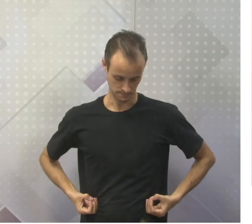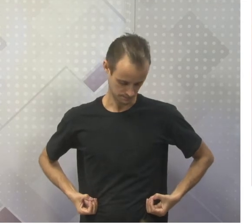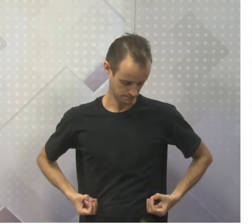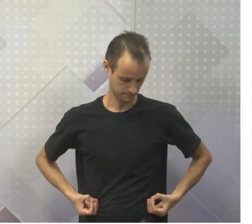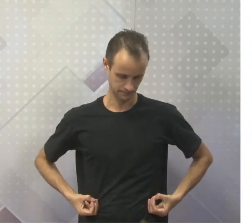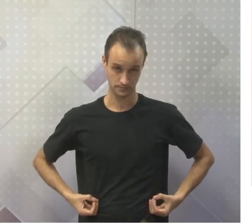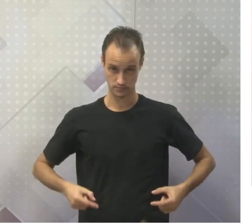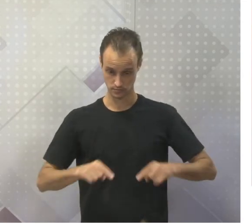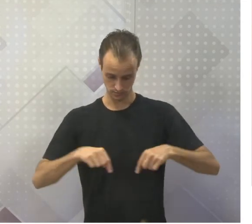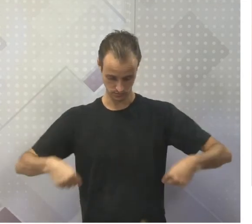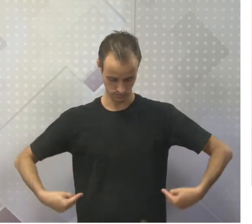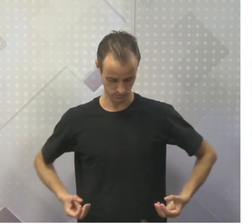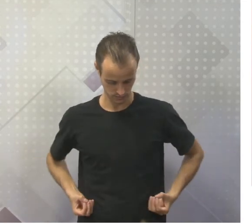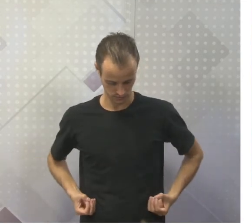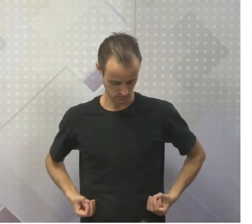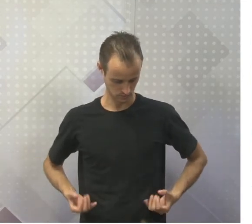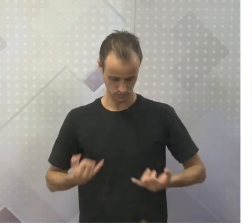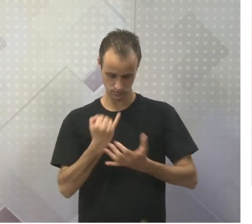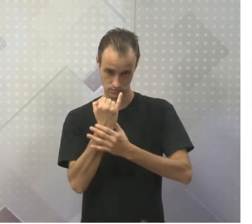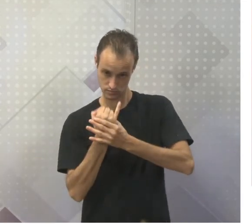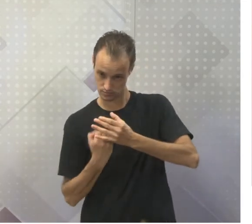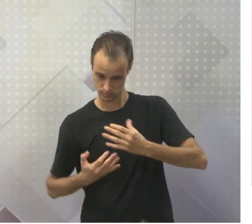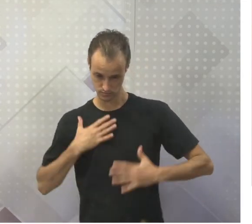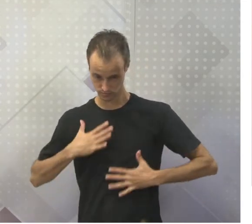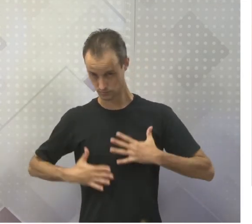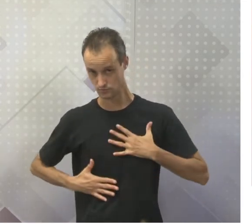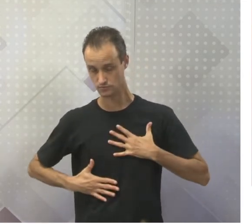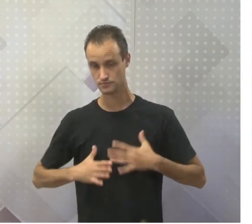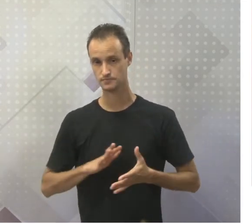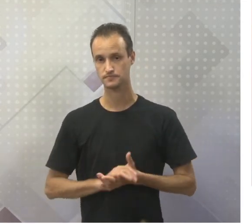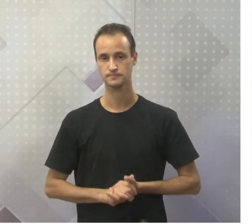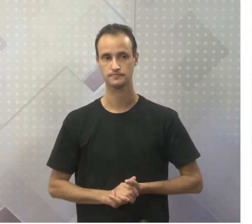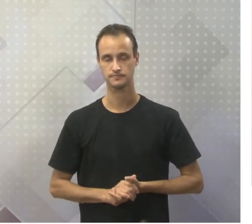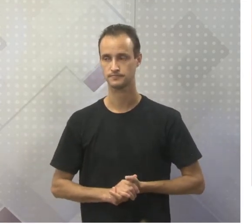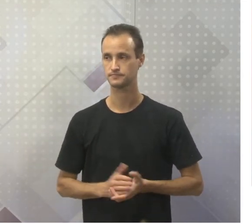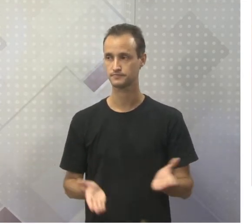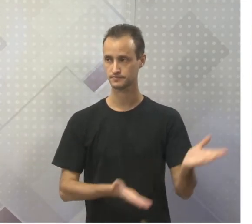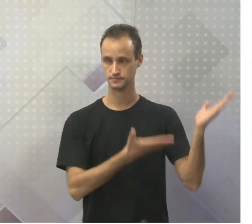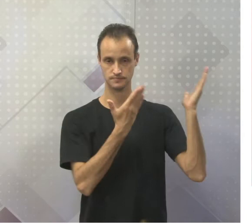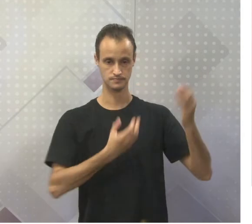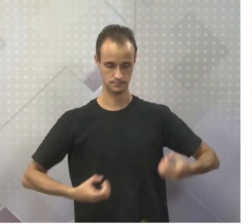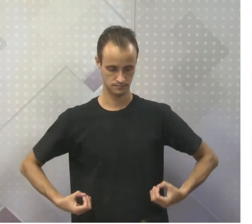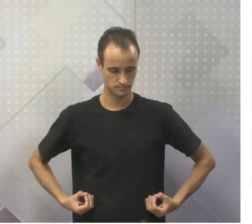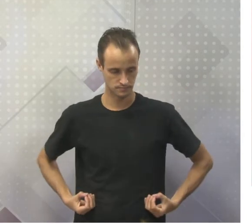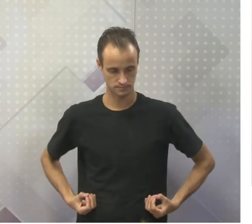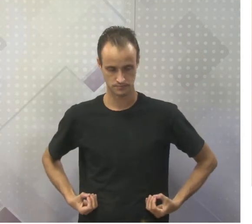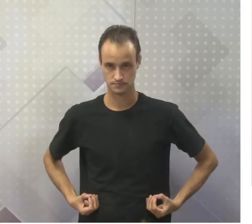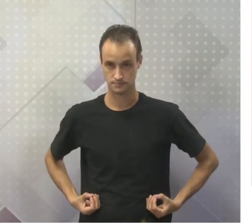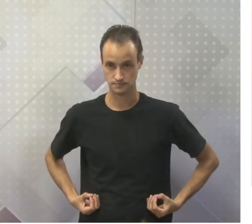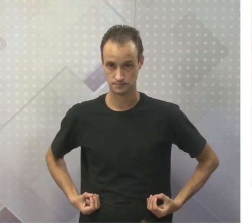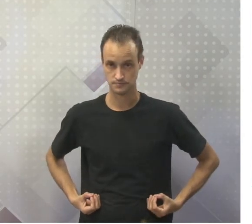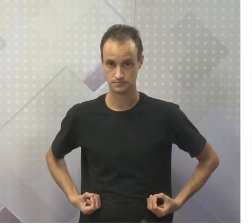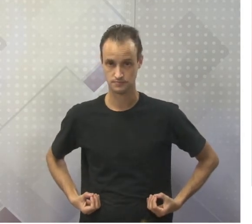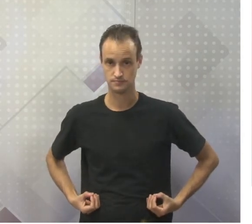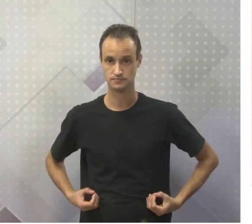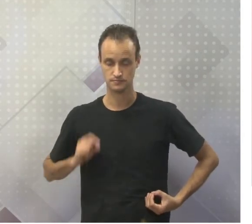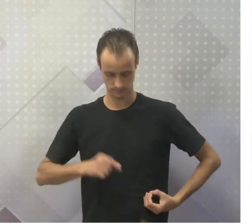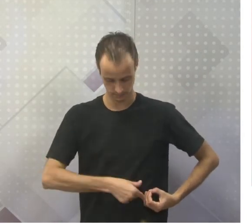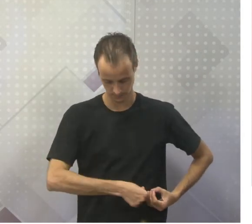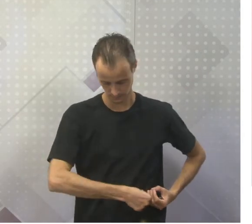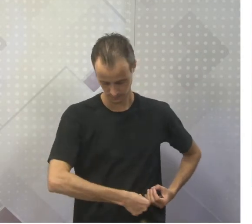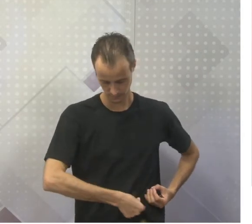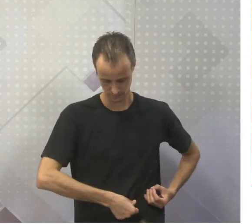2 ovários de localização interna. Aqui você está vendo os ovários. Aqui você está vendo a